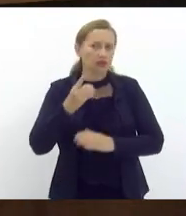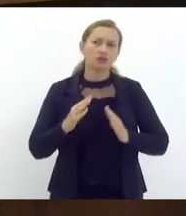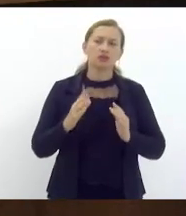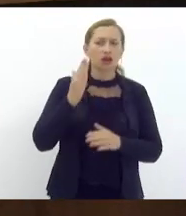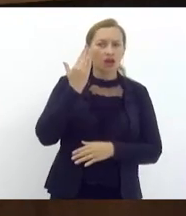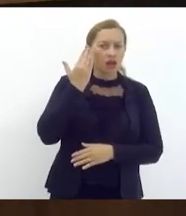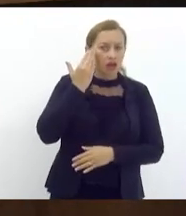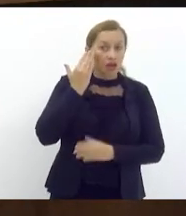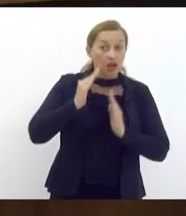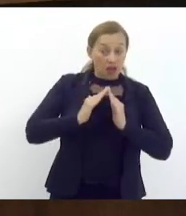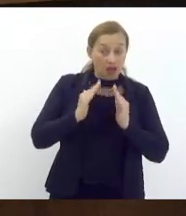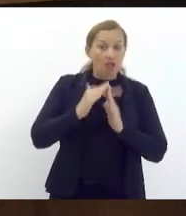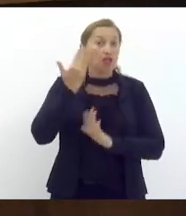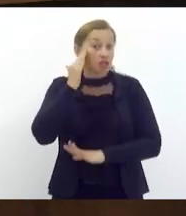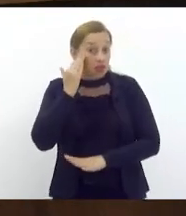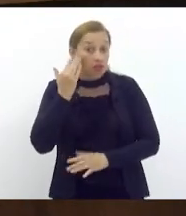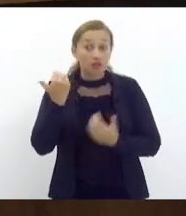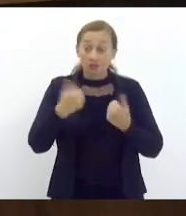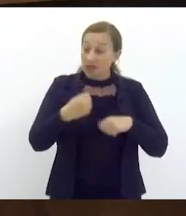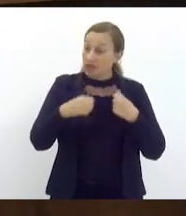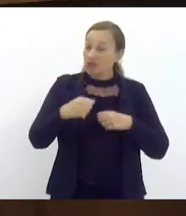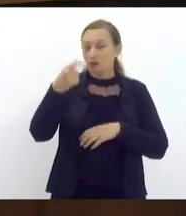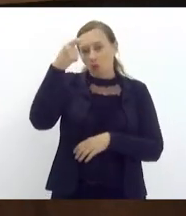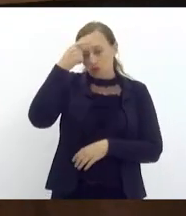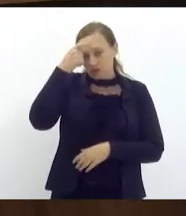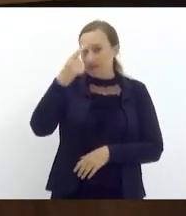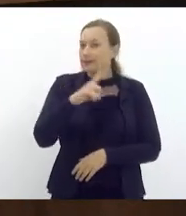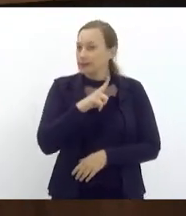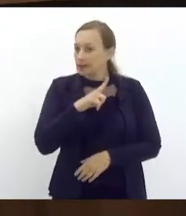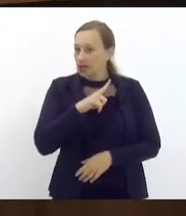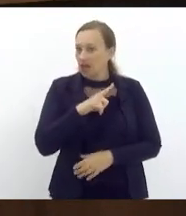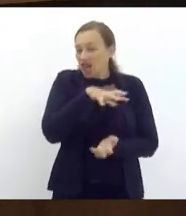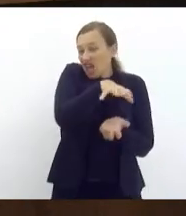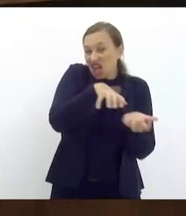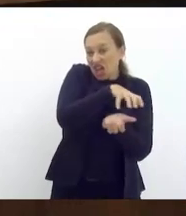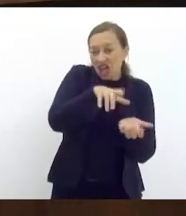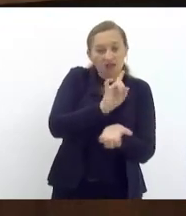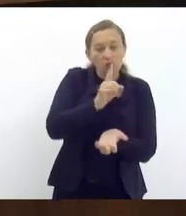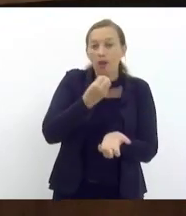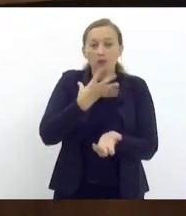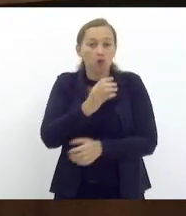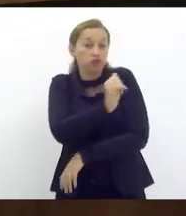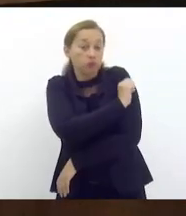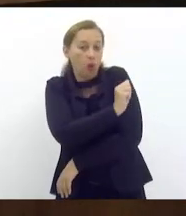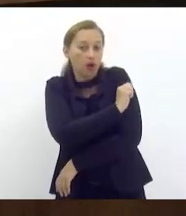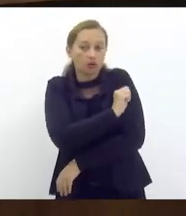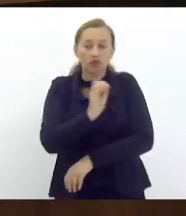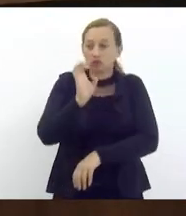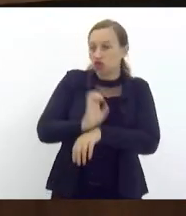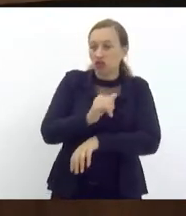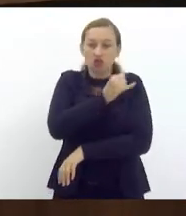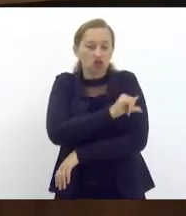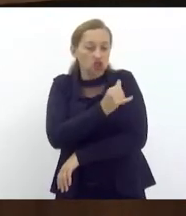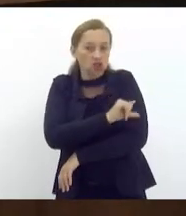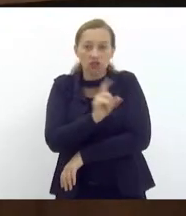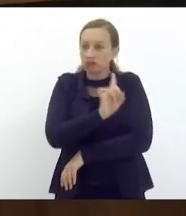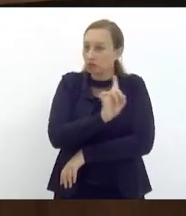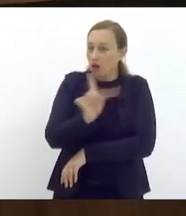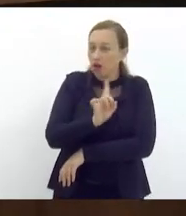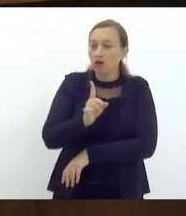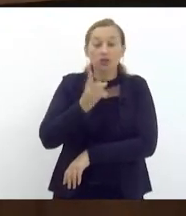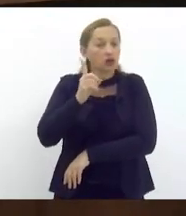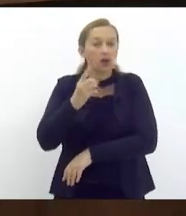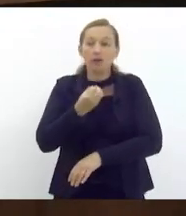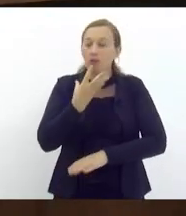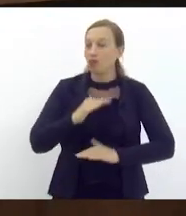entendam que a gente tem que chegar num consenso greve não é bom para o aluno não é bom para o estado do Rio de Janeiro não é bom não